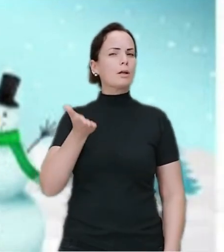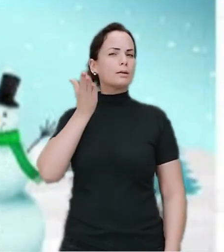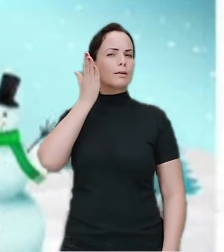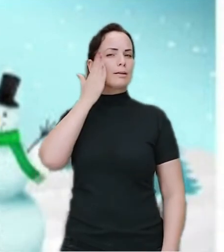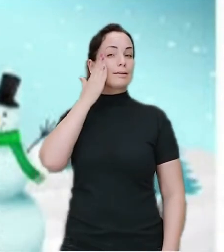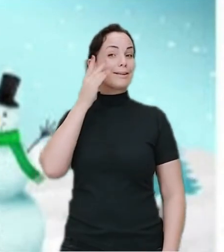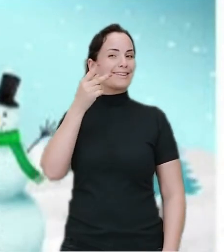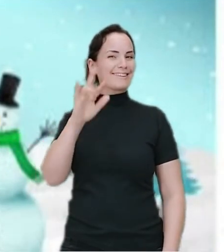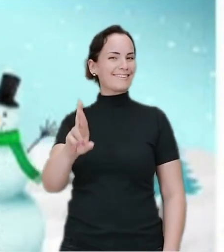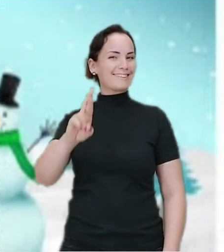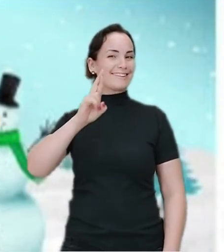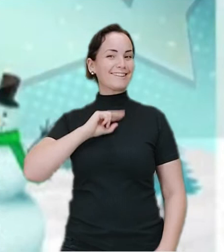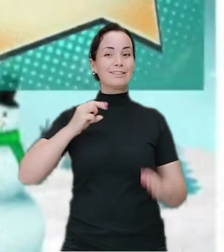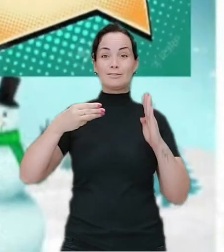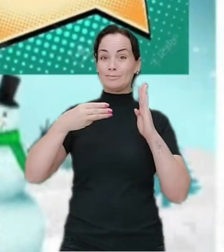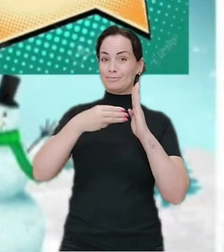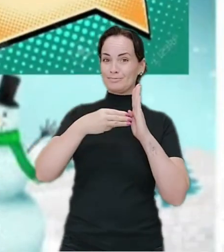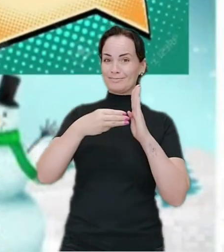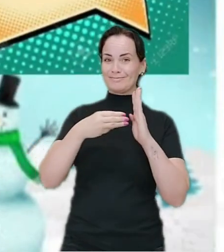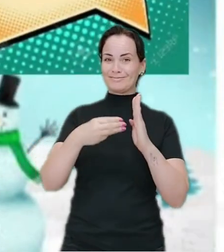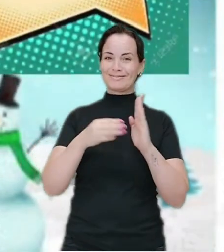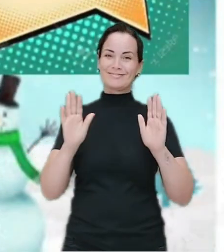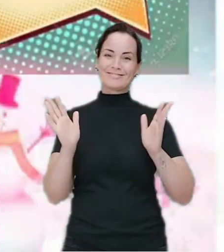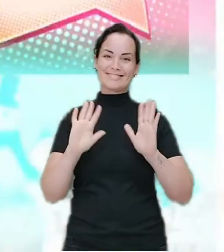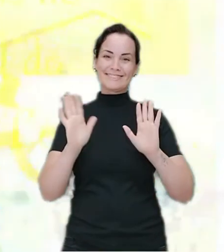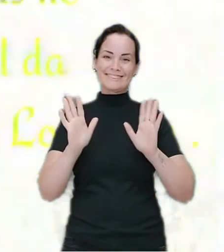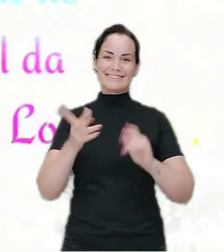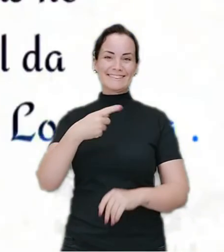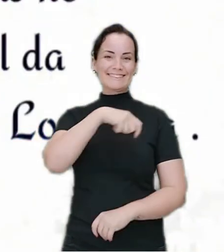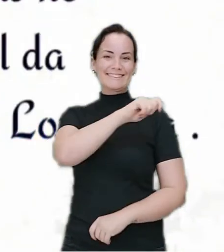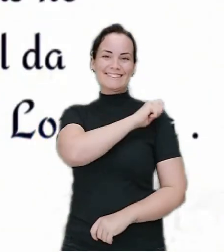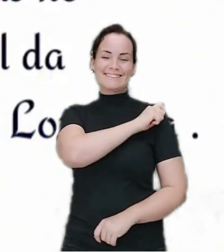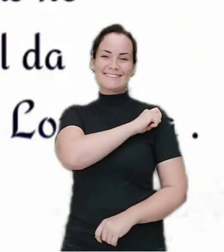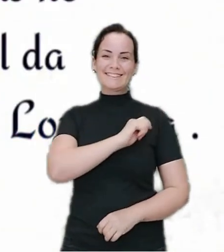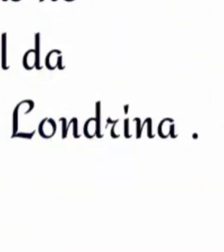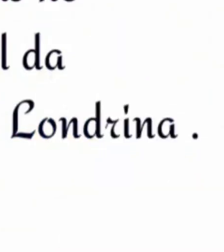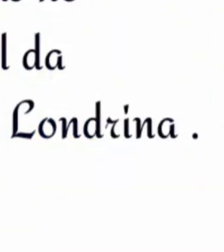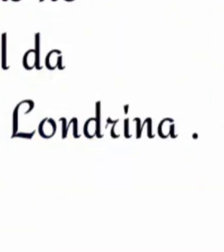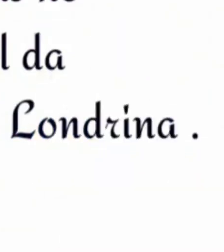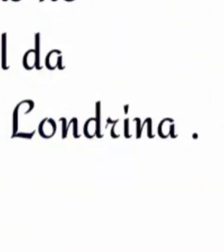resposta ali no Google Forms. Bye, students. See you.